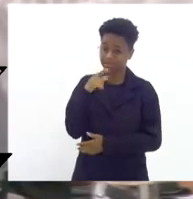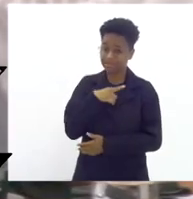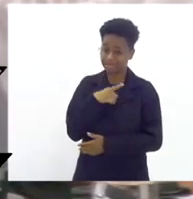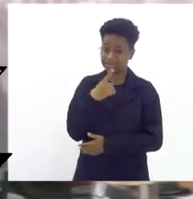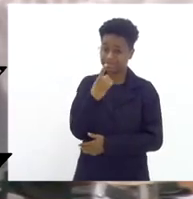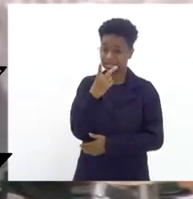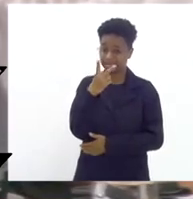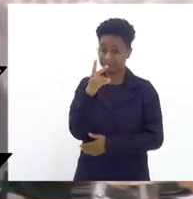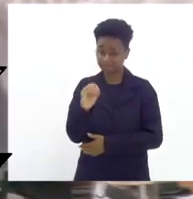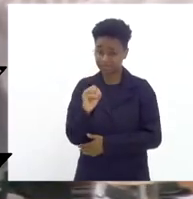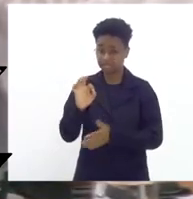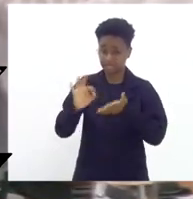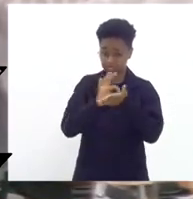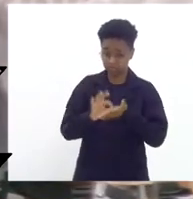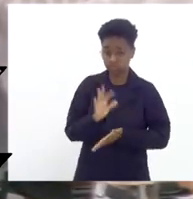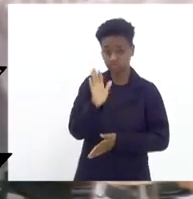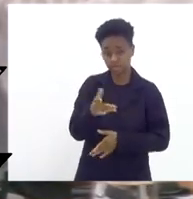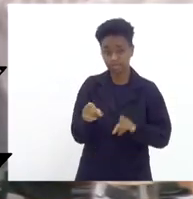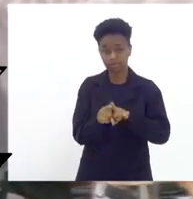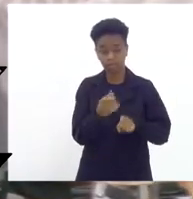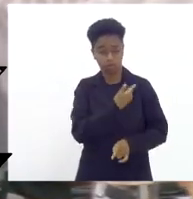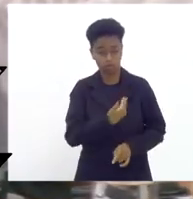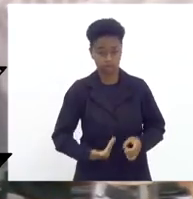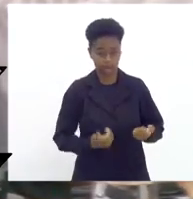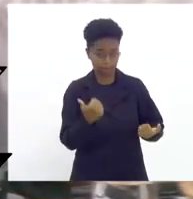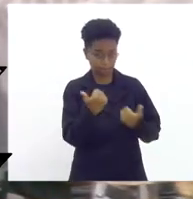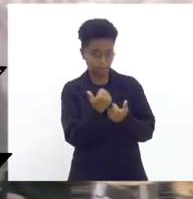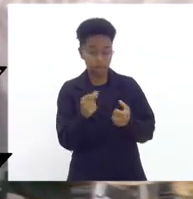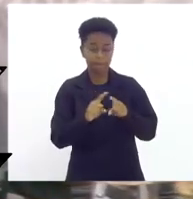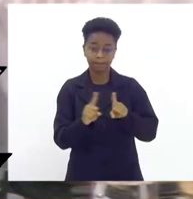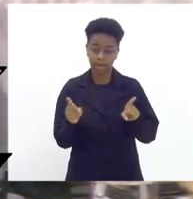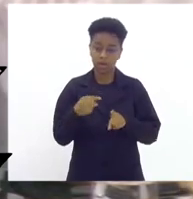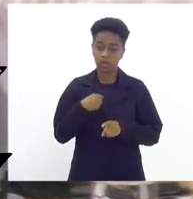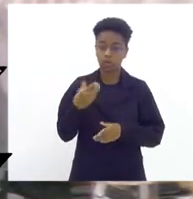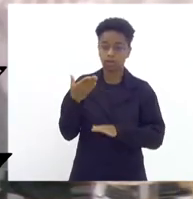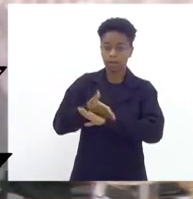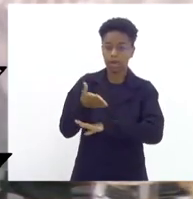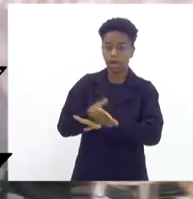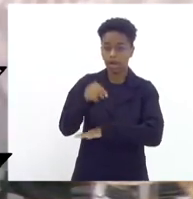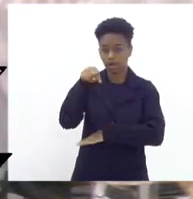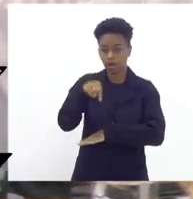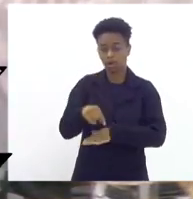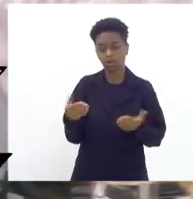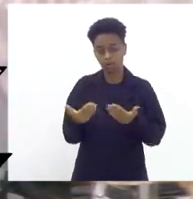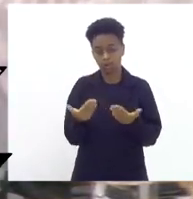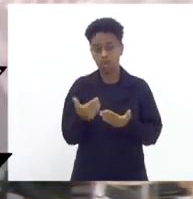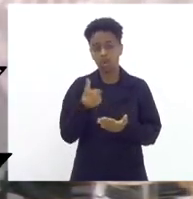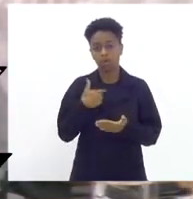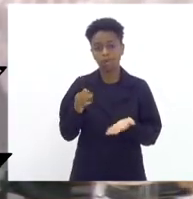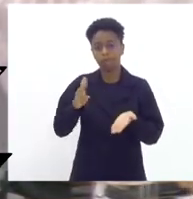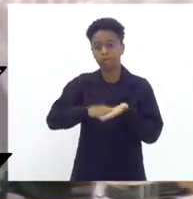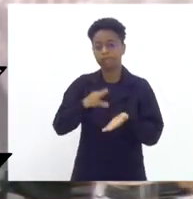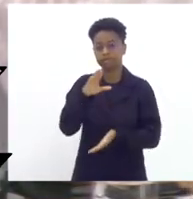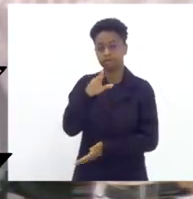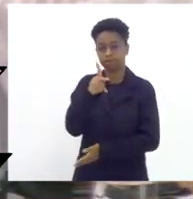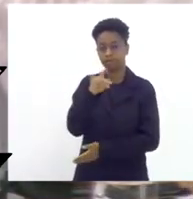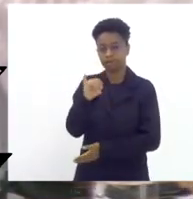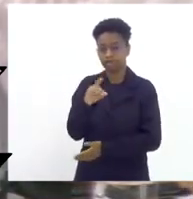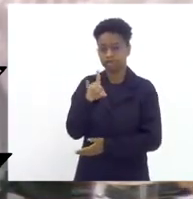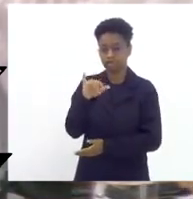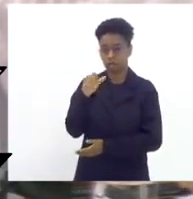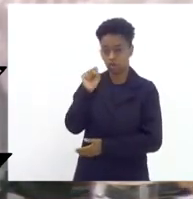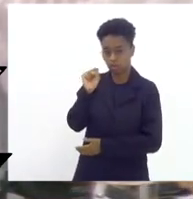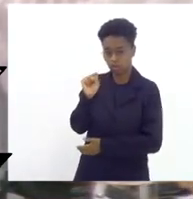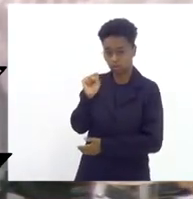de 120 assinaturas e apoio do governo Mas como eu vou fazer parte agora você membro da CPI do dia 8 de janeiro eu vou esperar